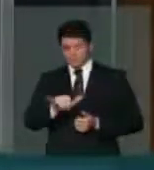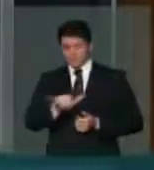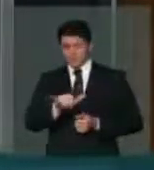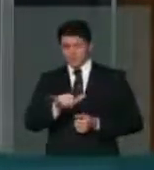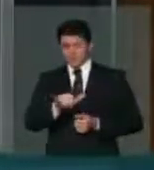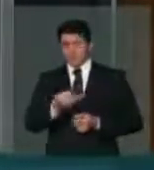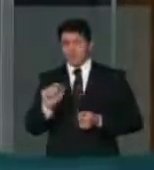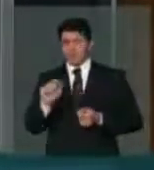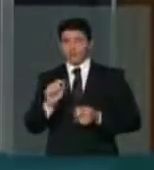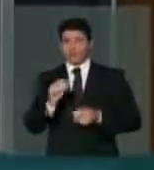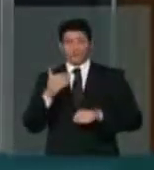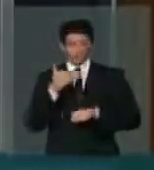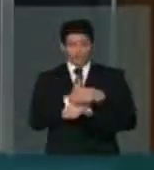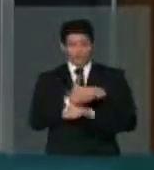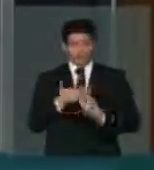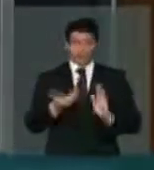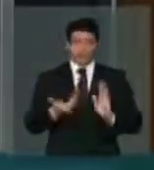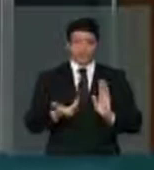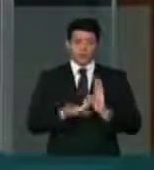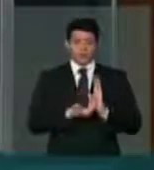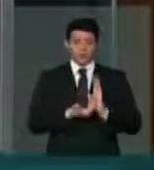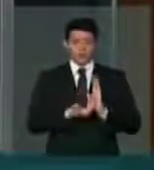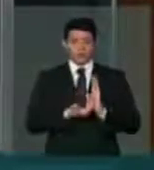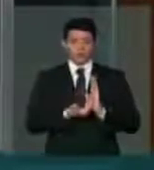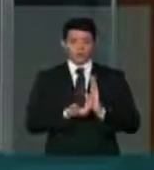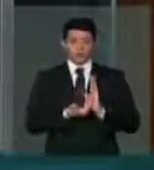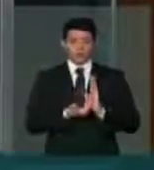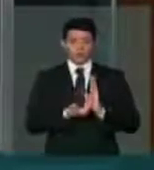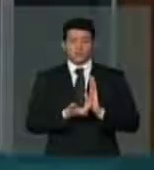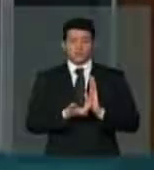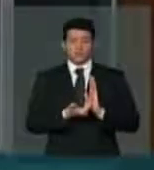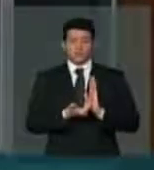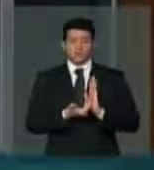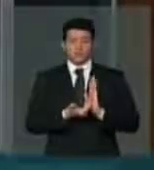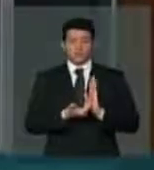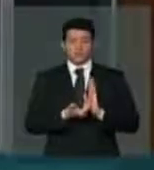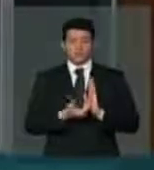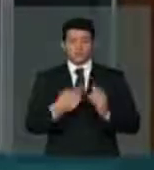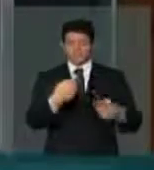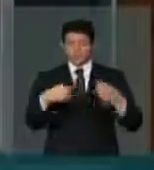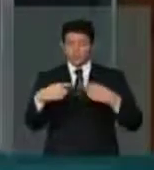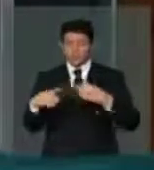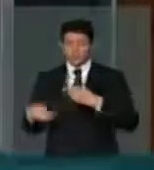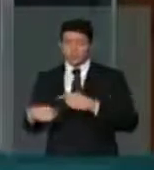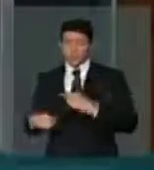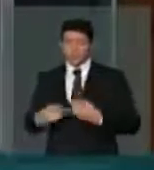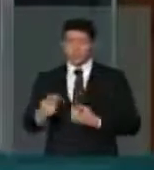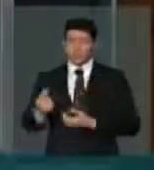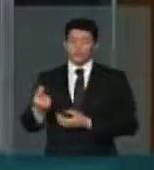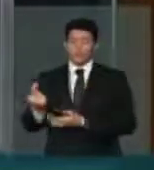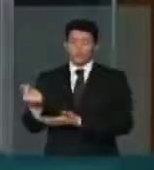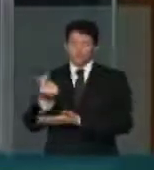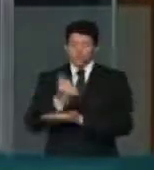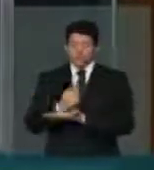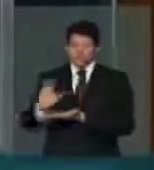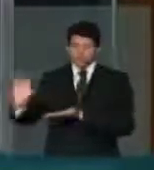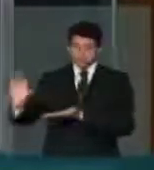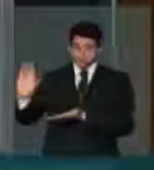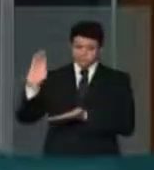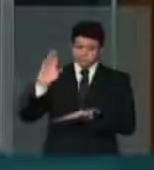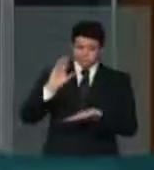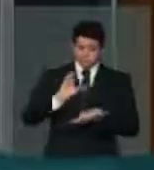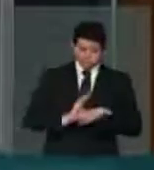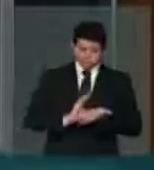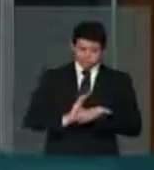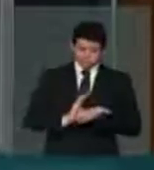à Câmara dos Deputados, quis discutir o quanto que se arrecadaria ou se deixaria de arrecadar